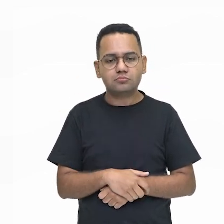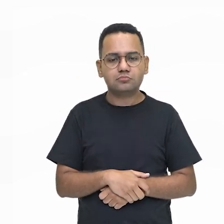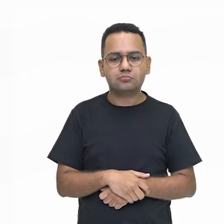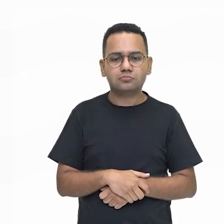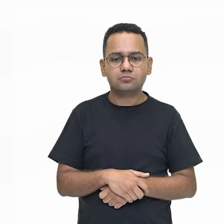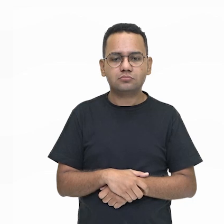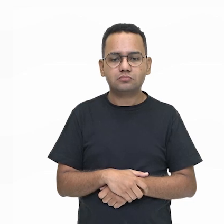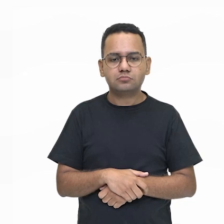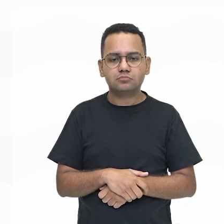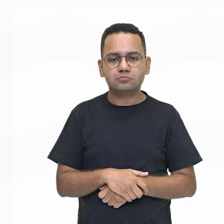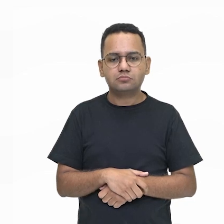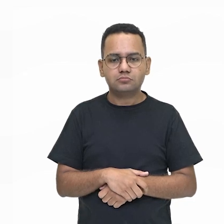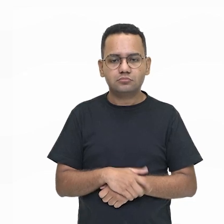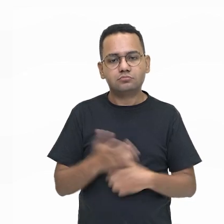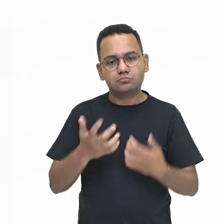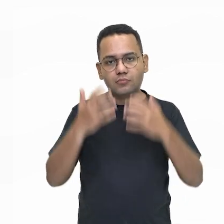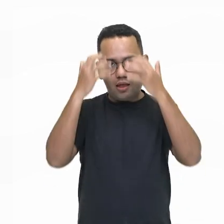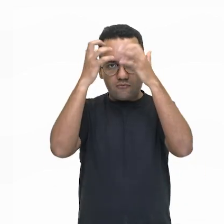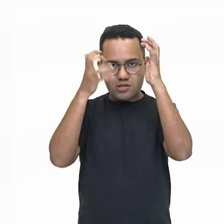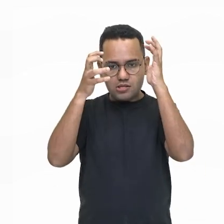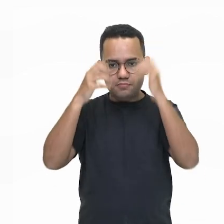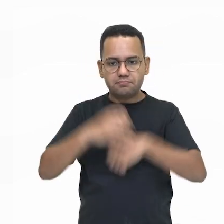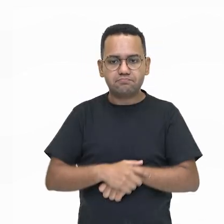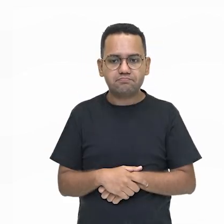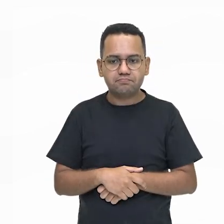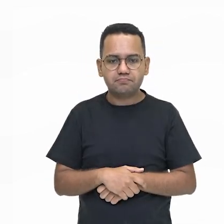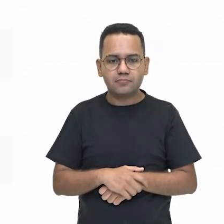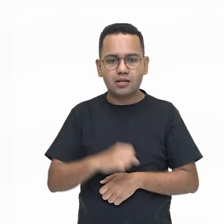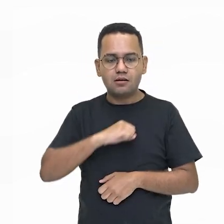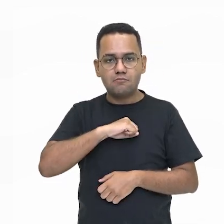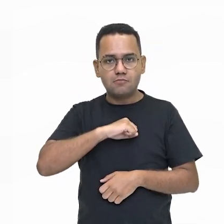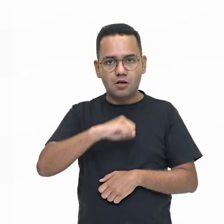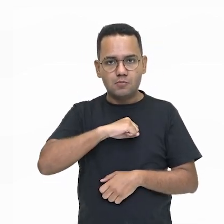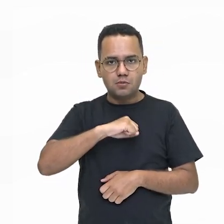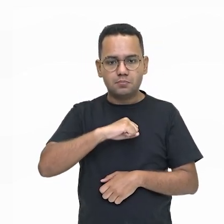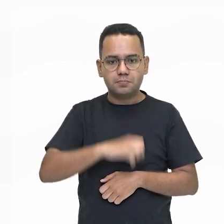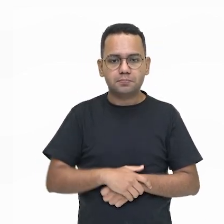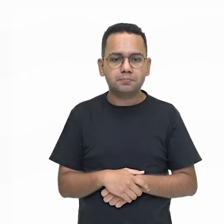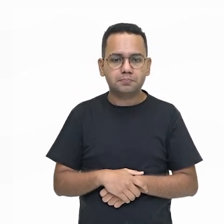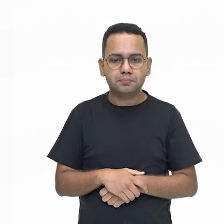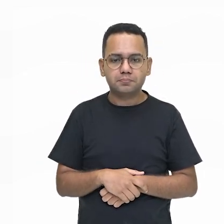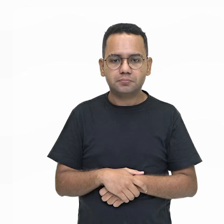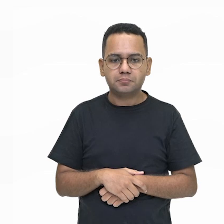acidente vascular encefálico, infarto agudo do miocárdio,